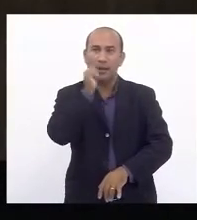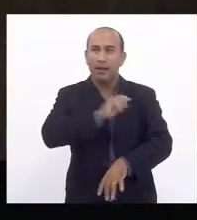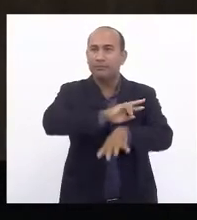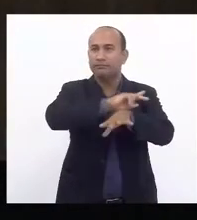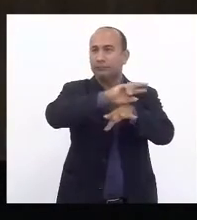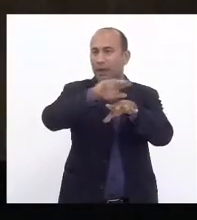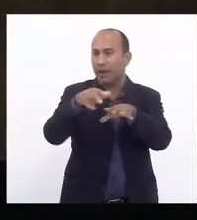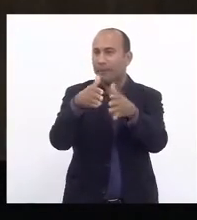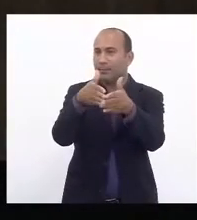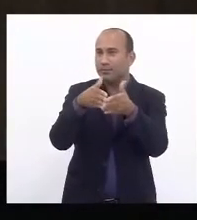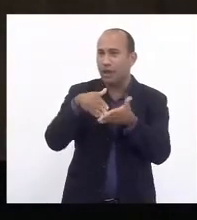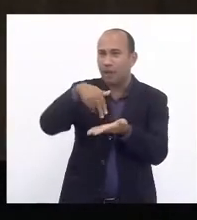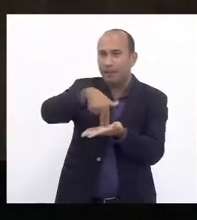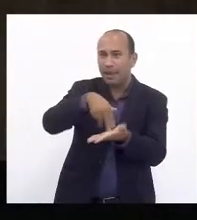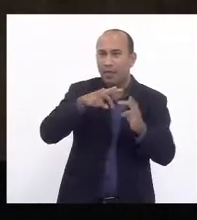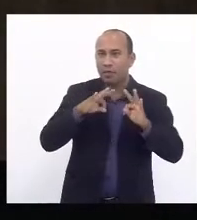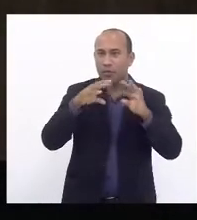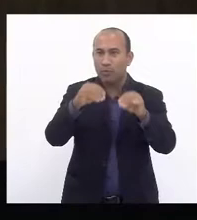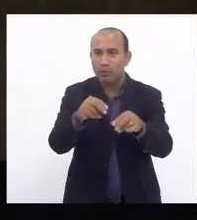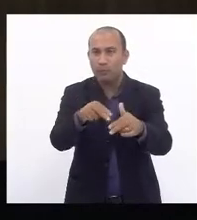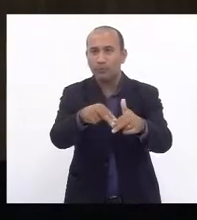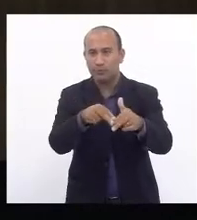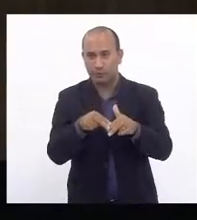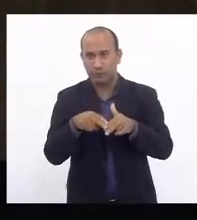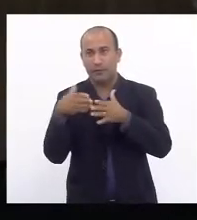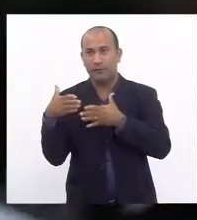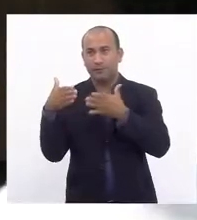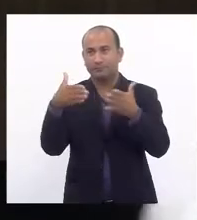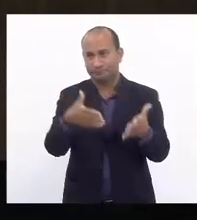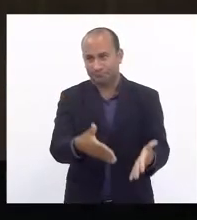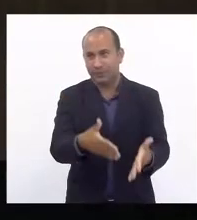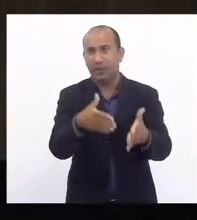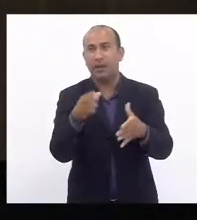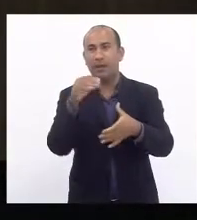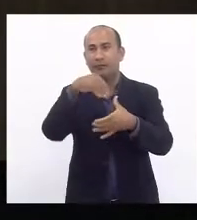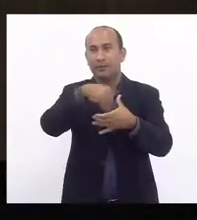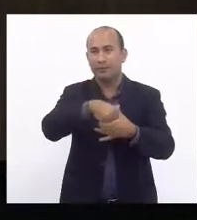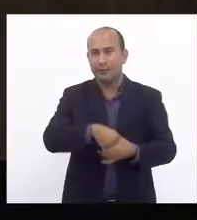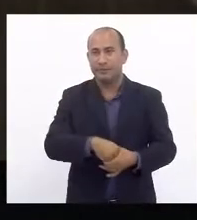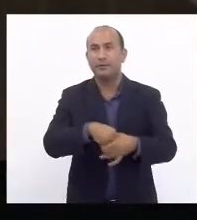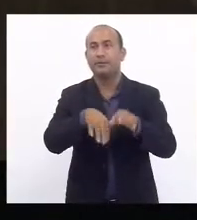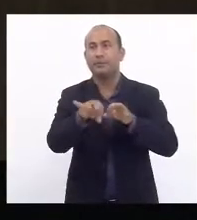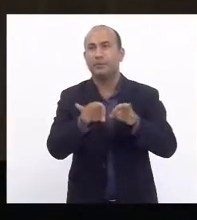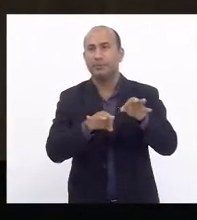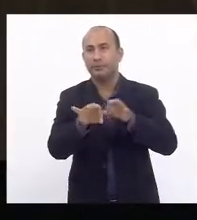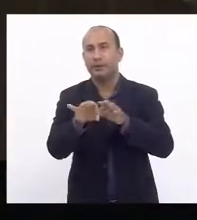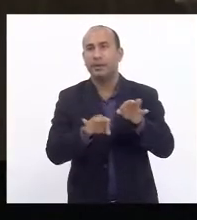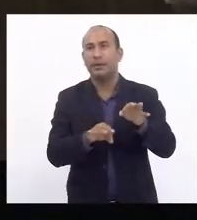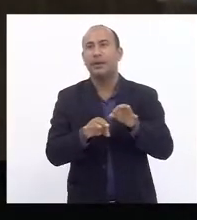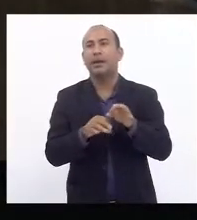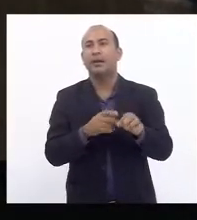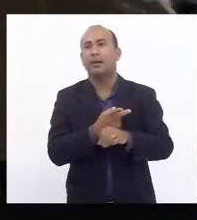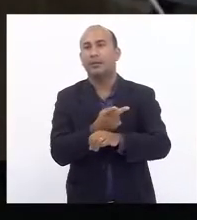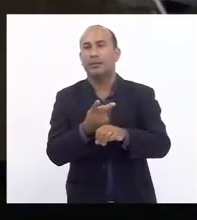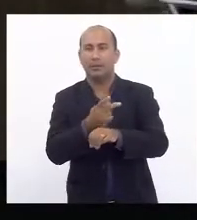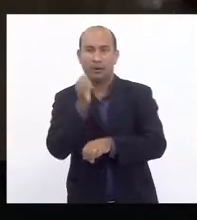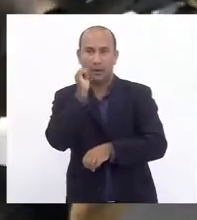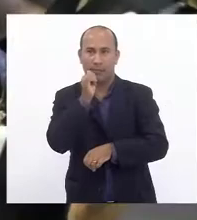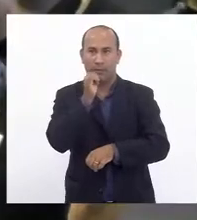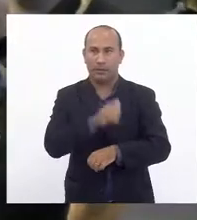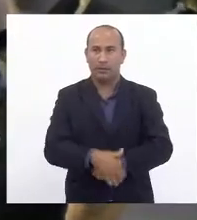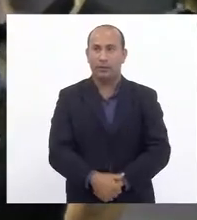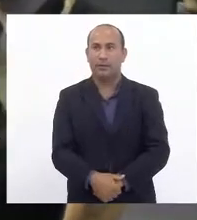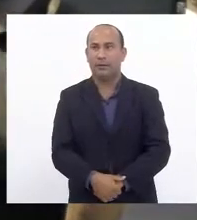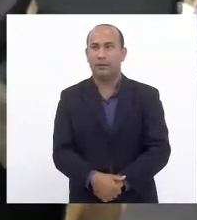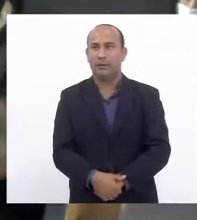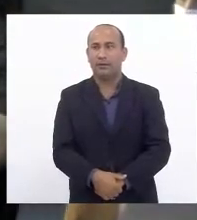de pé todas. Elas vieram prestigiar a votação do projeto da instalação da Procuradoria da Mulher, que